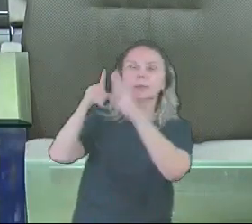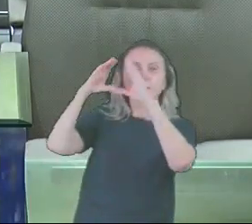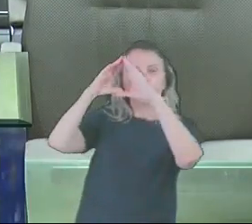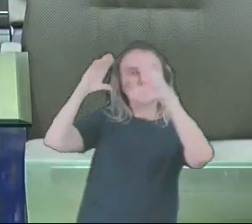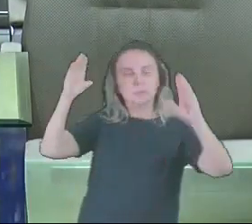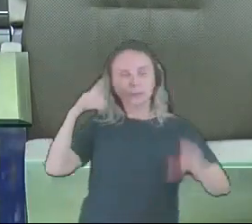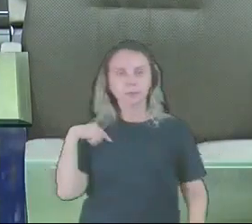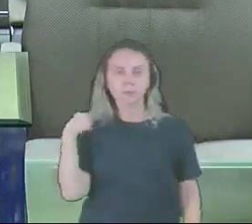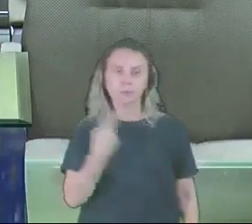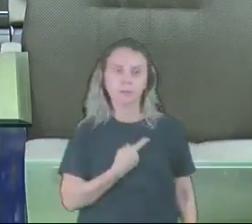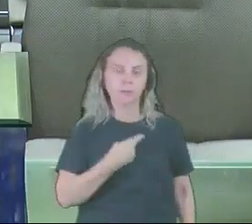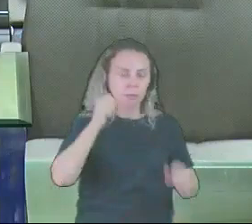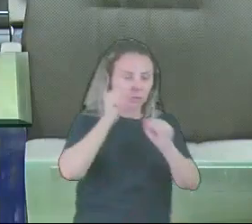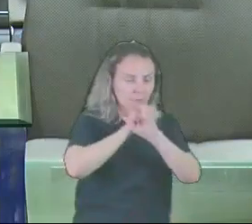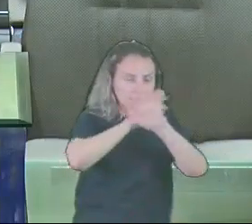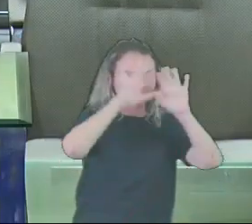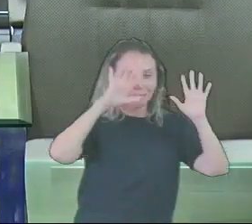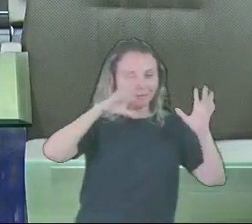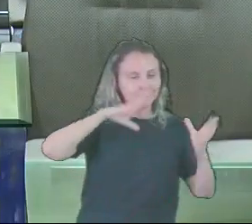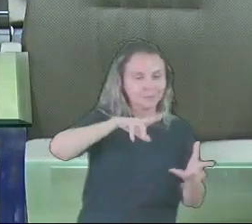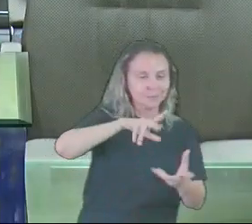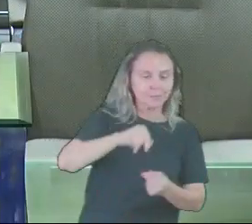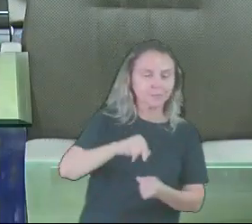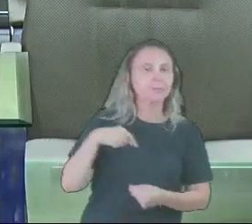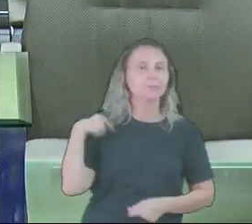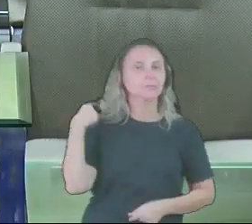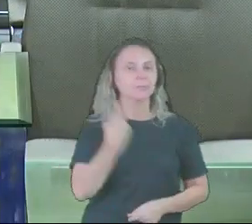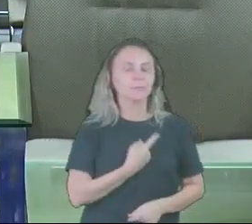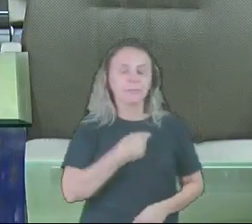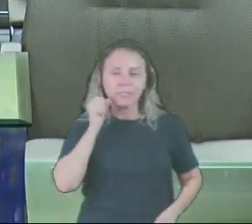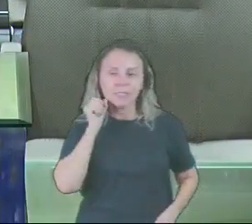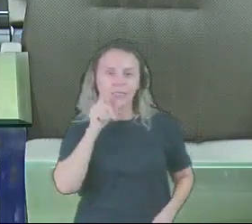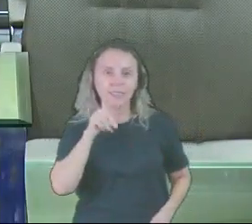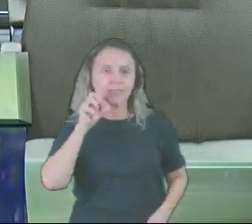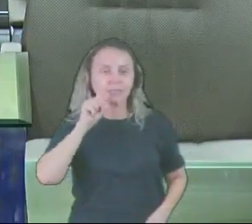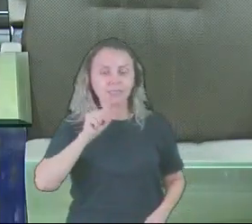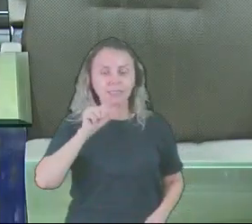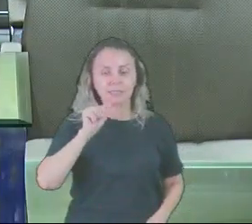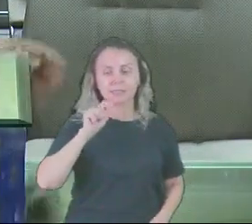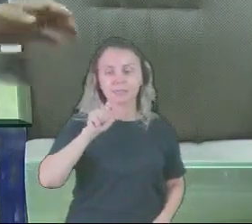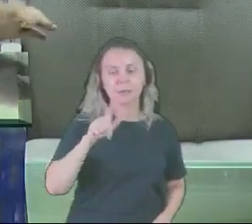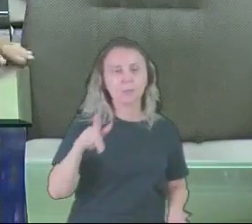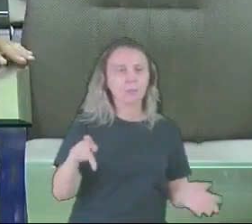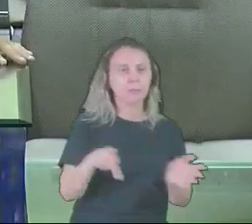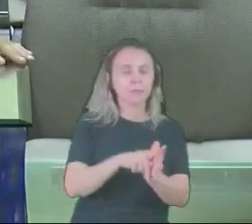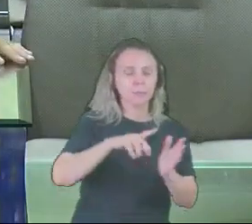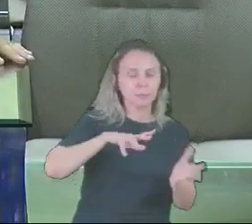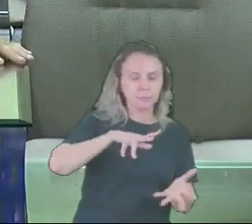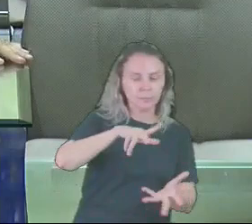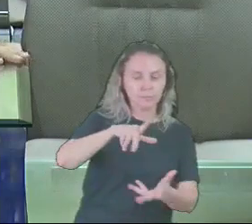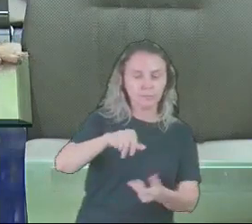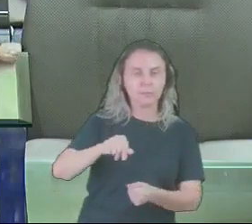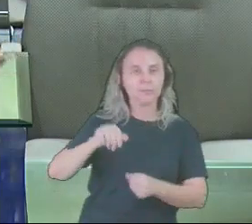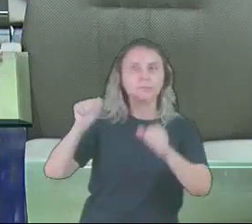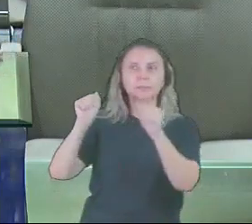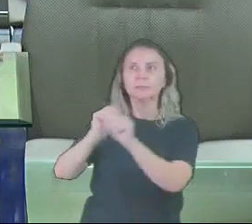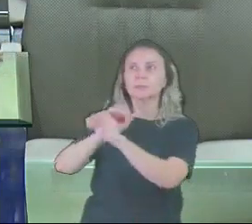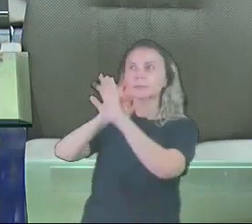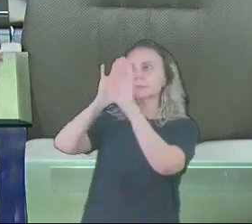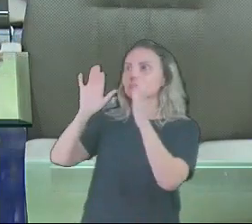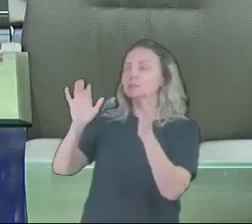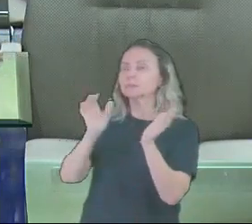sal da terra para que o nome de Jesus Cristo seja louvado em nossa vida agora exas Jesus